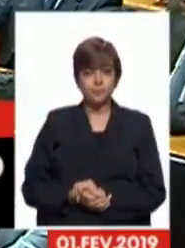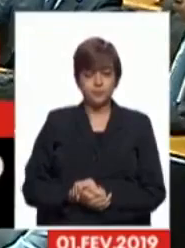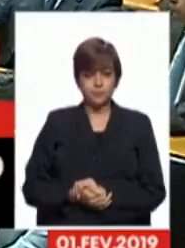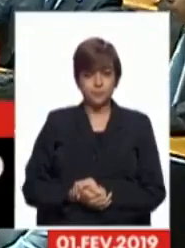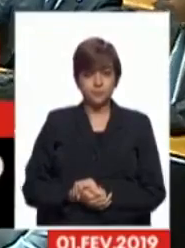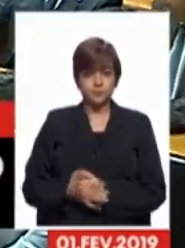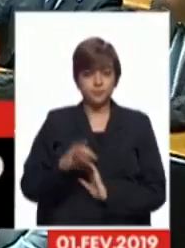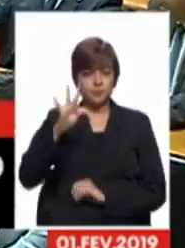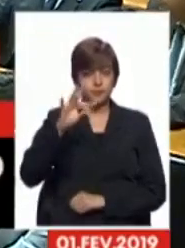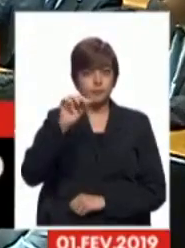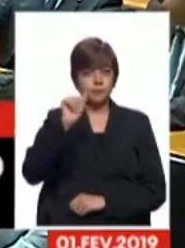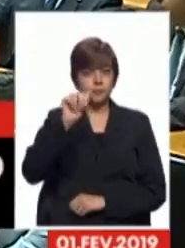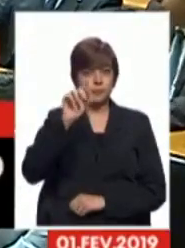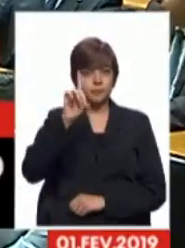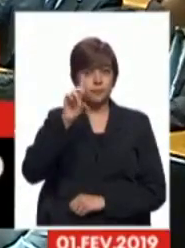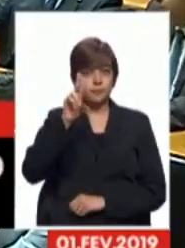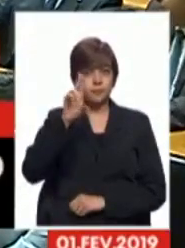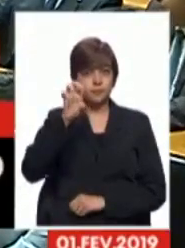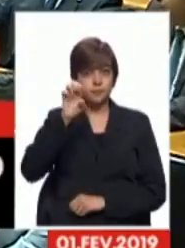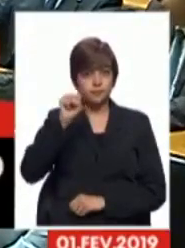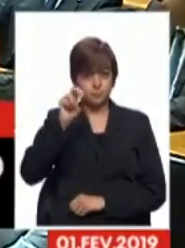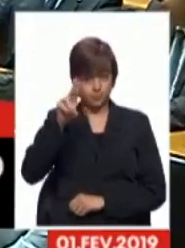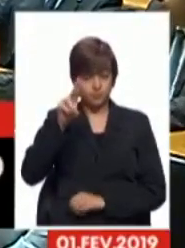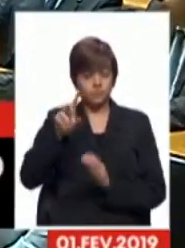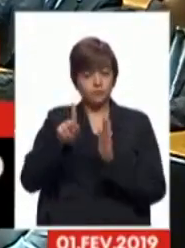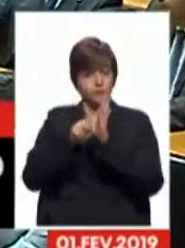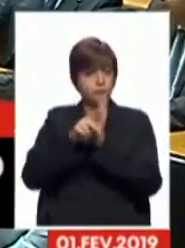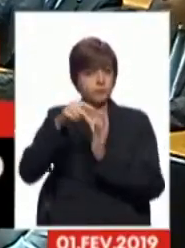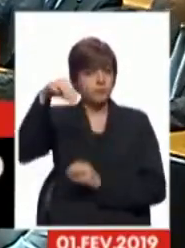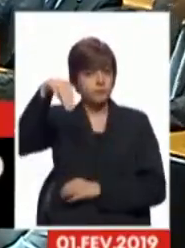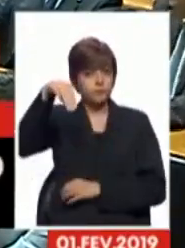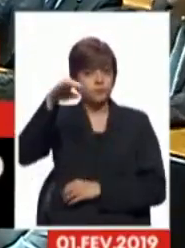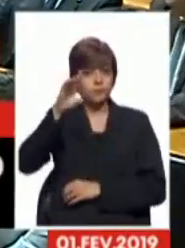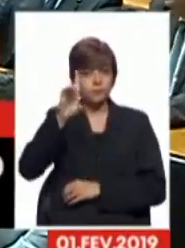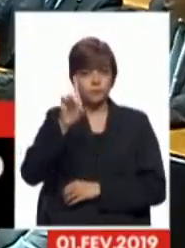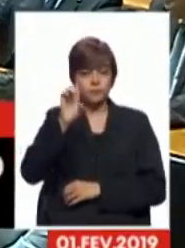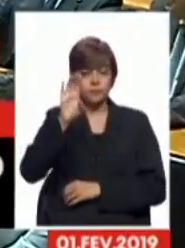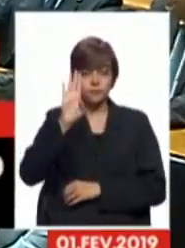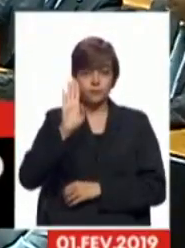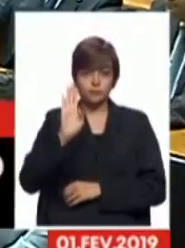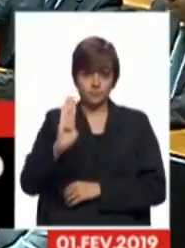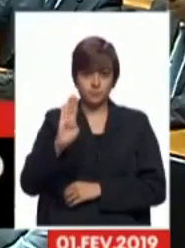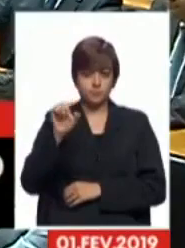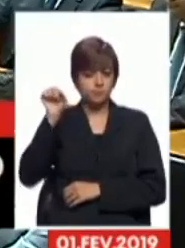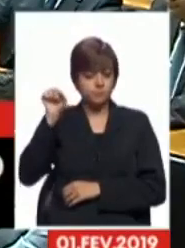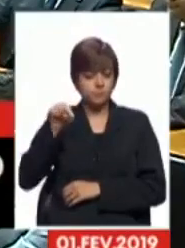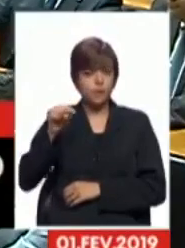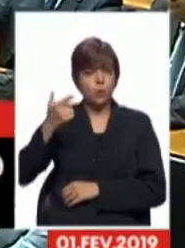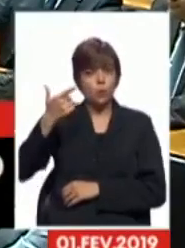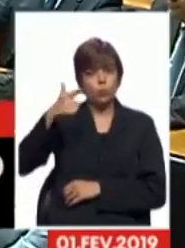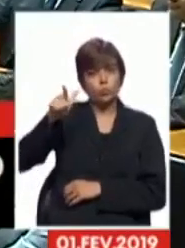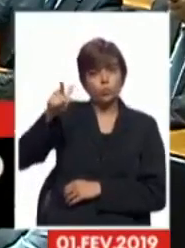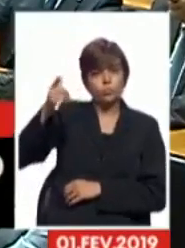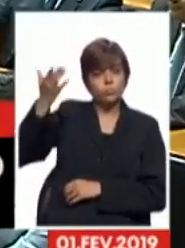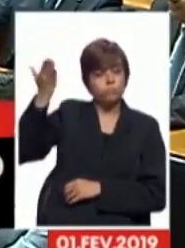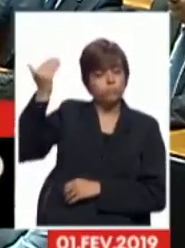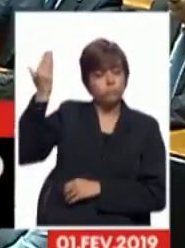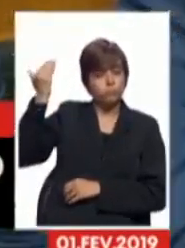Tadeu Martins Leite, que é do MDB. E na última legislatura, Tadeu Martins Leite ocupou o cargo